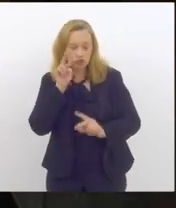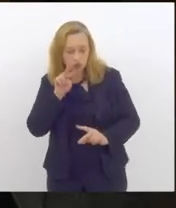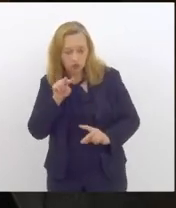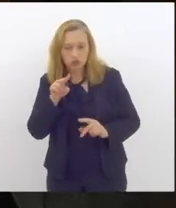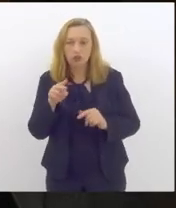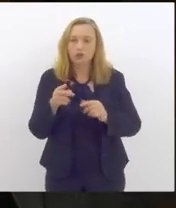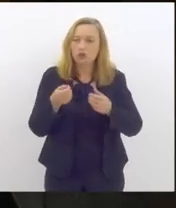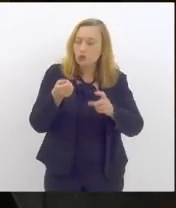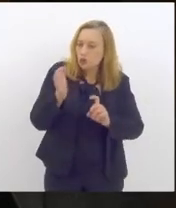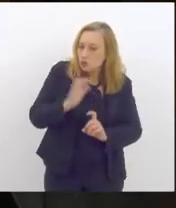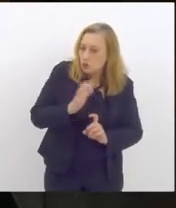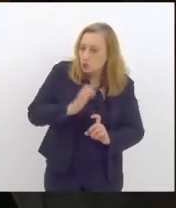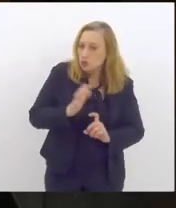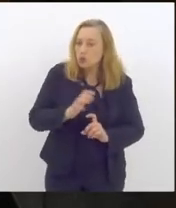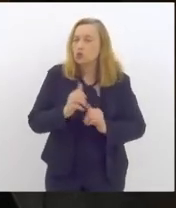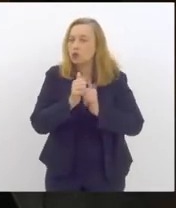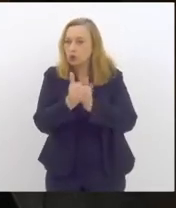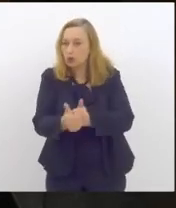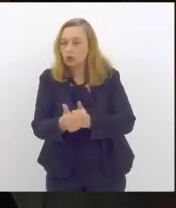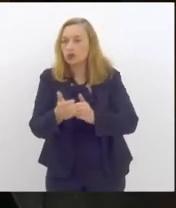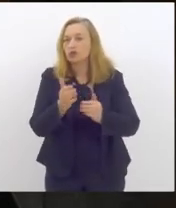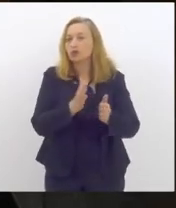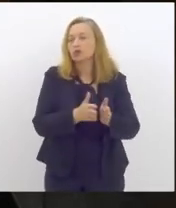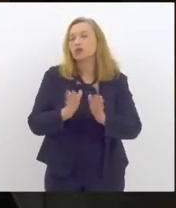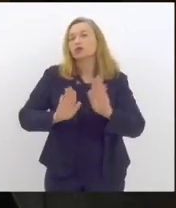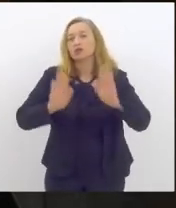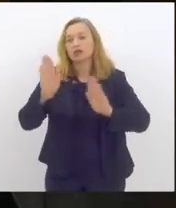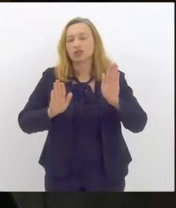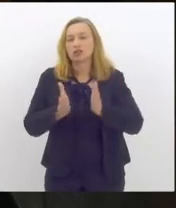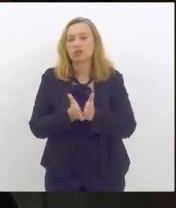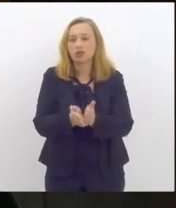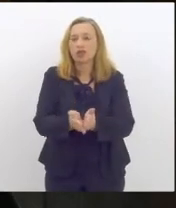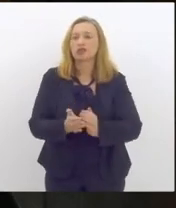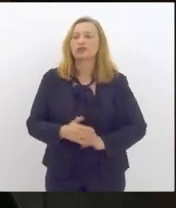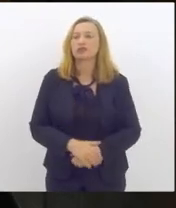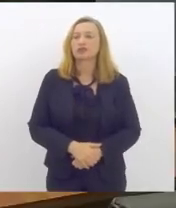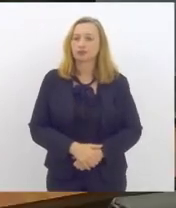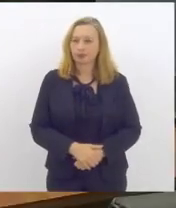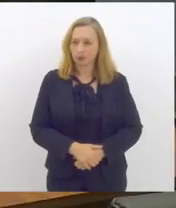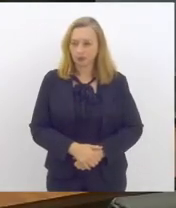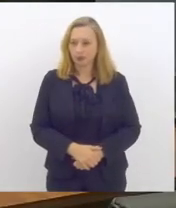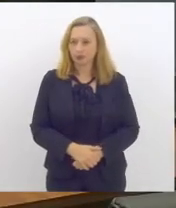estamos pressionando e acompanhando esse processo de licitação das Barras